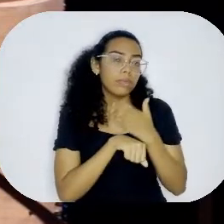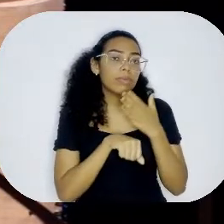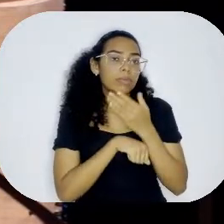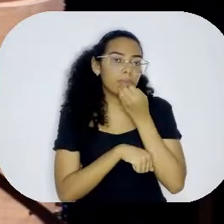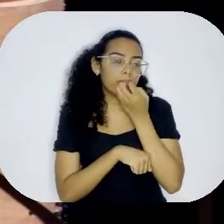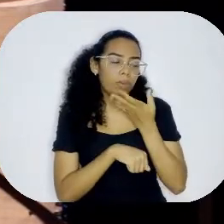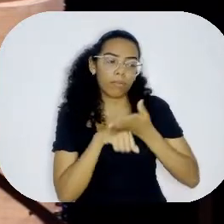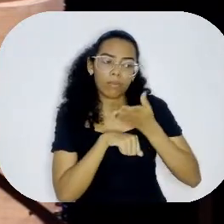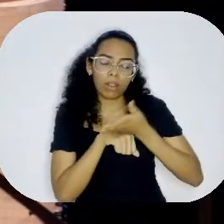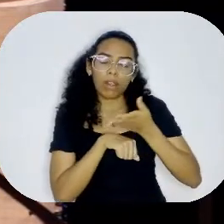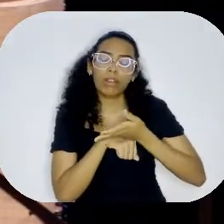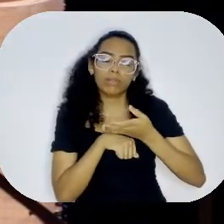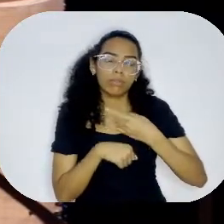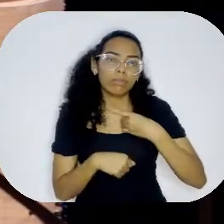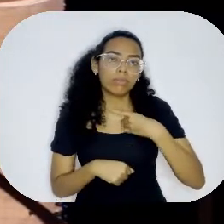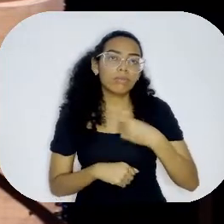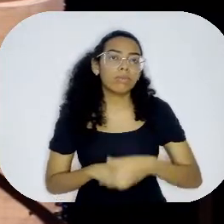de um bom tempo, né?